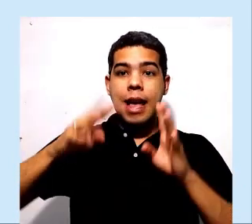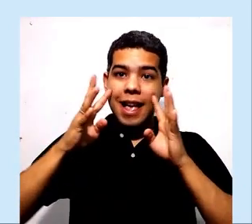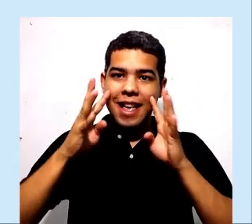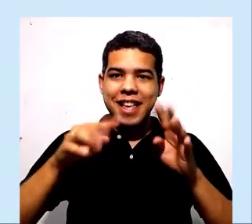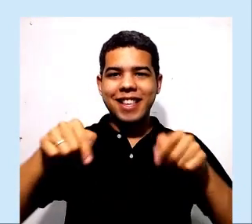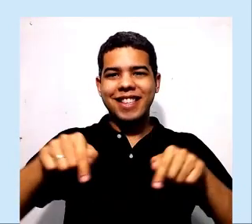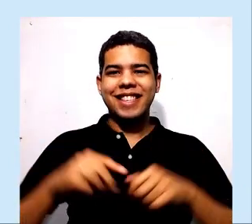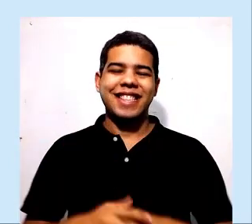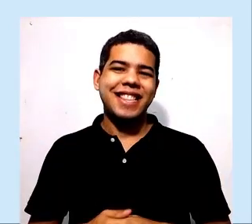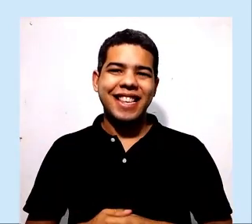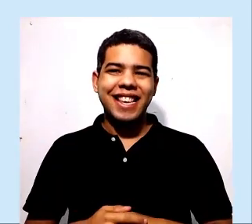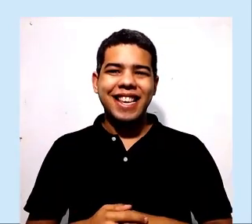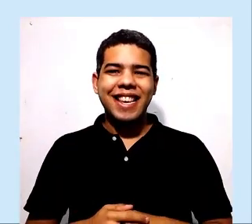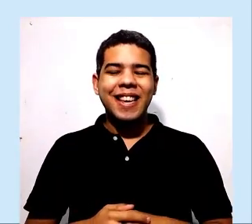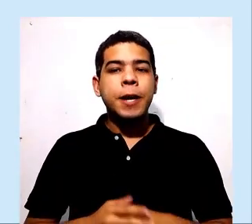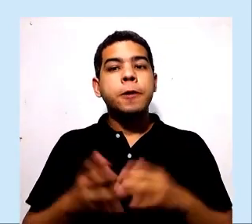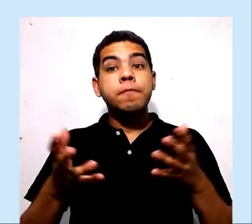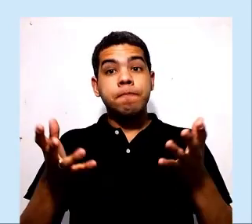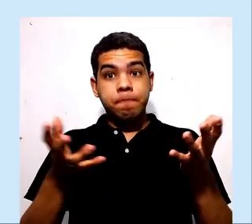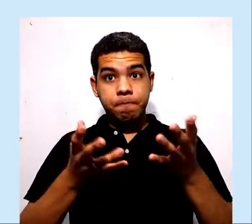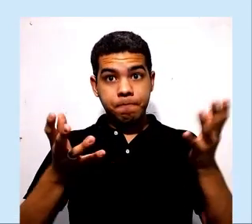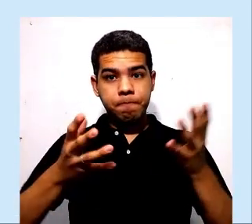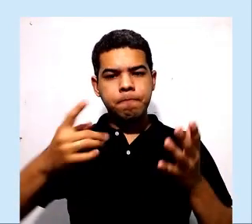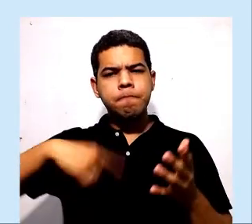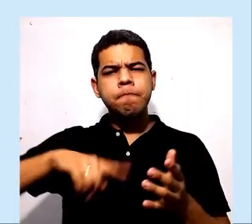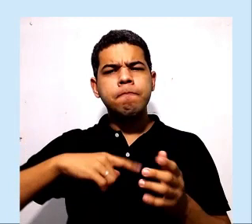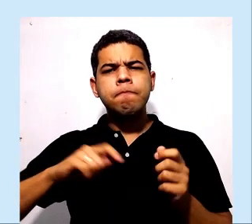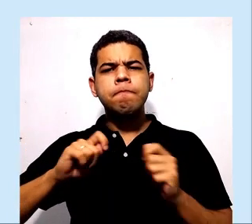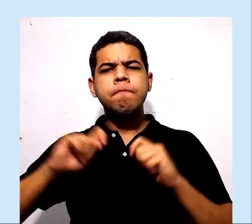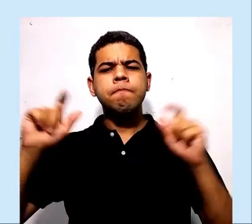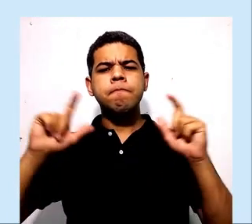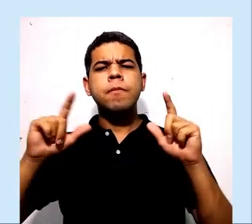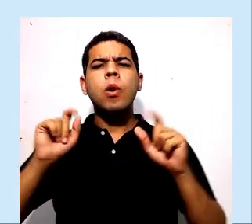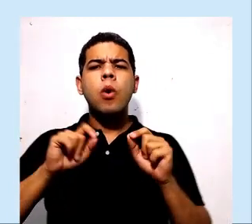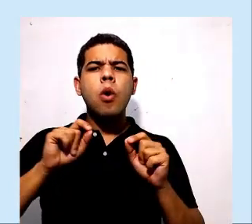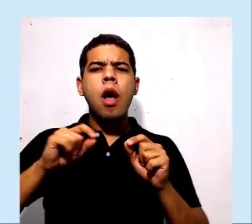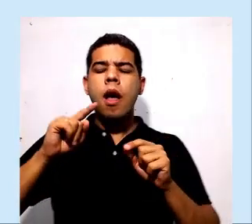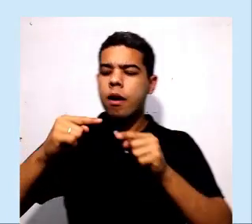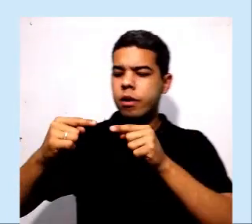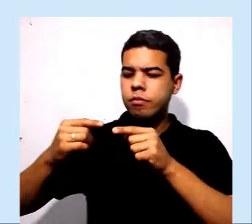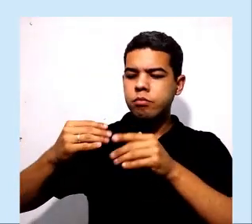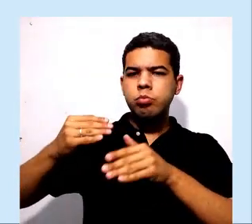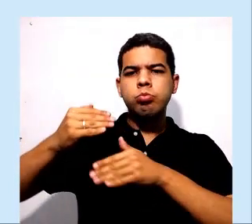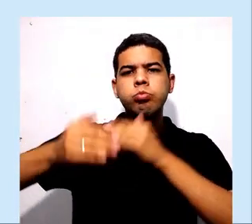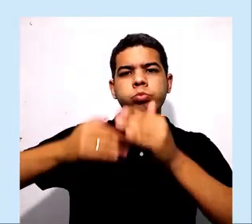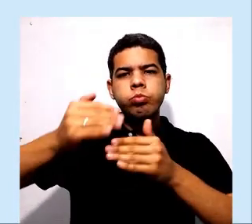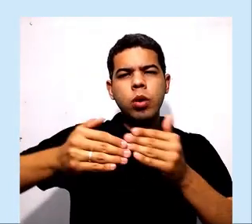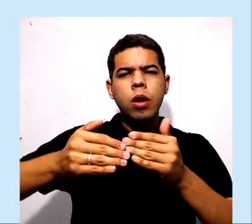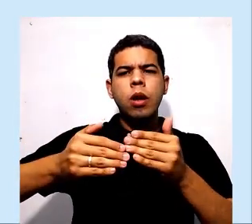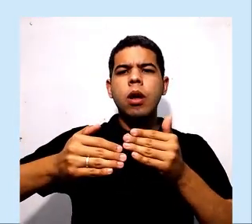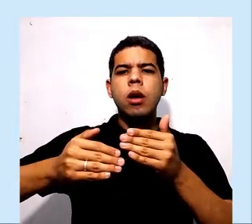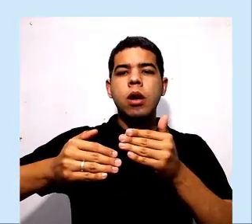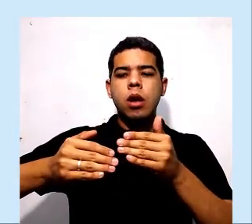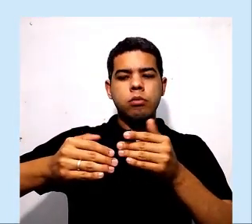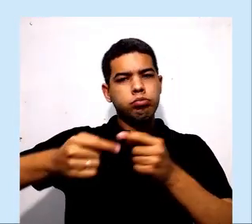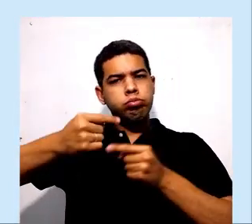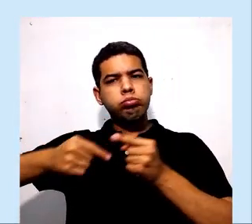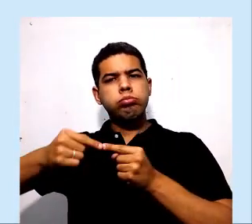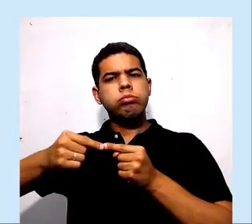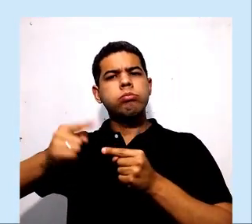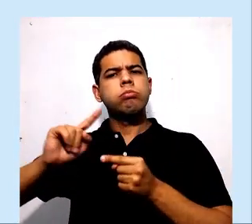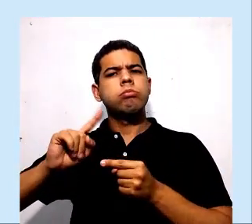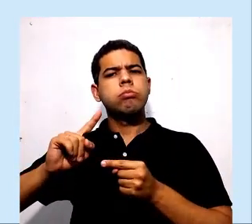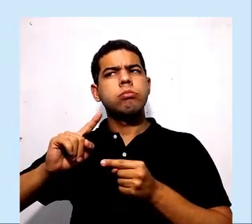preste atenção nessa aula. Veja o seguinte, hoje iremos abordar sequência não recursiva, mas